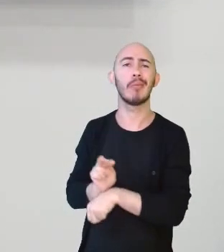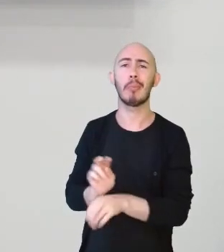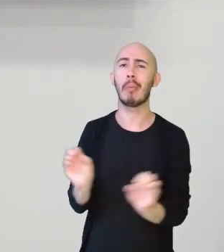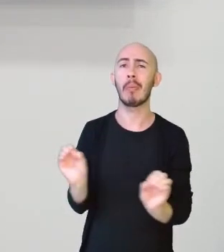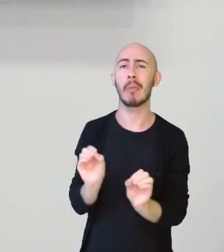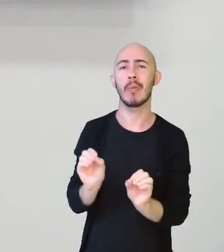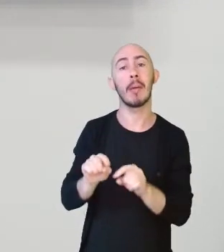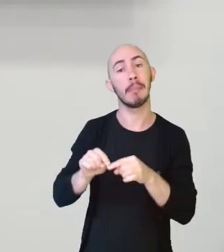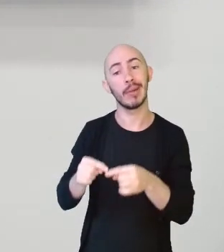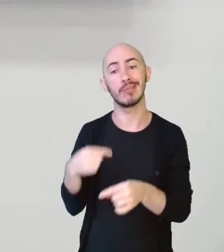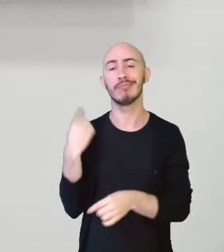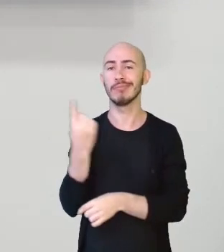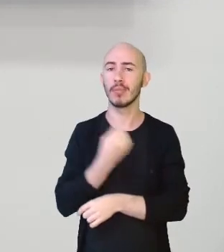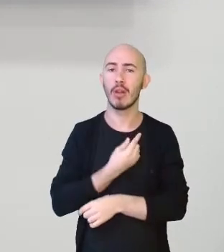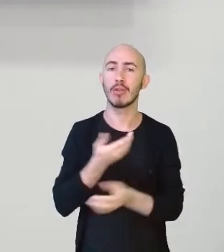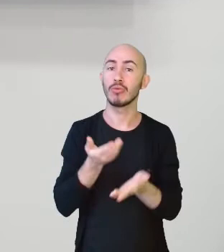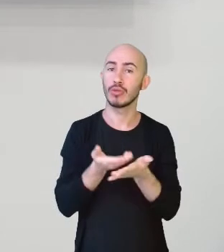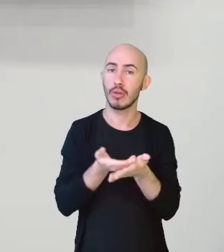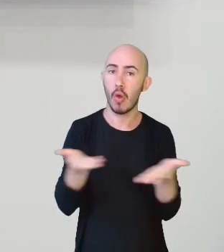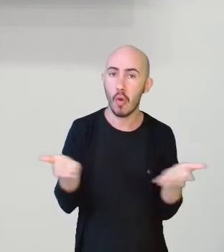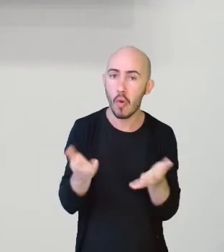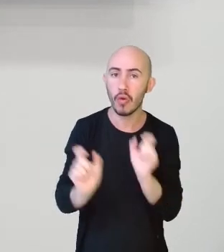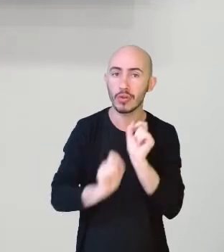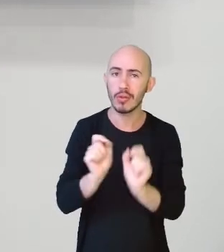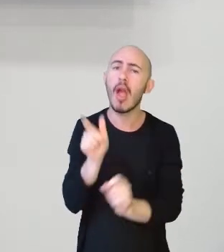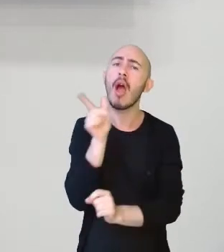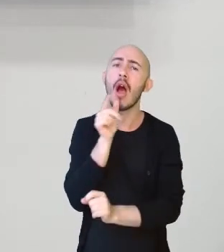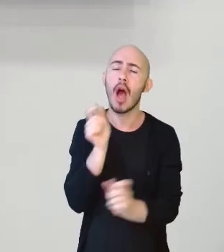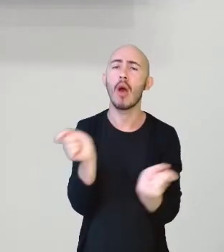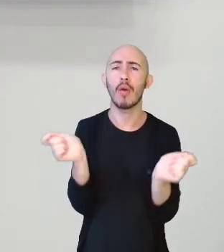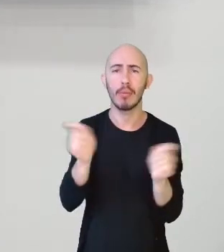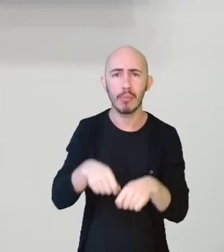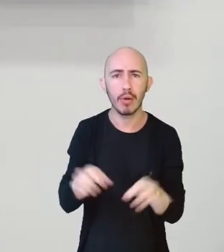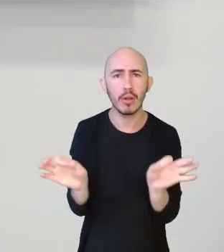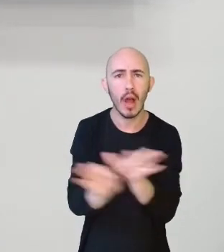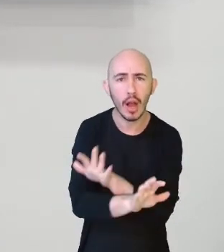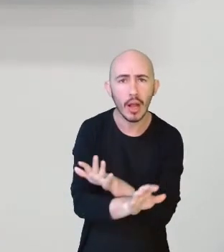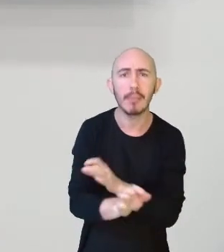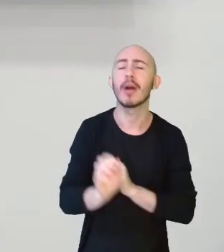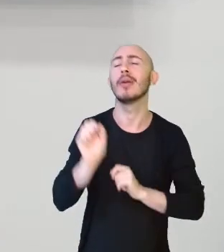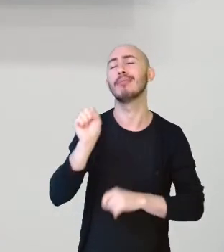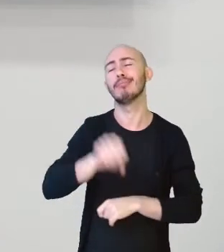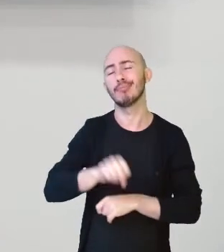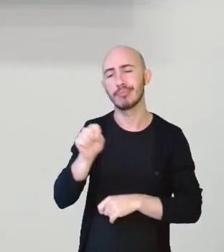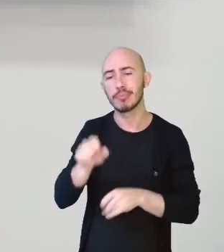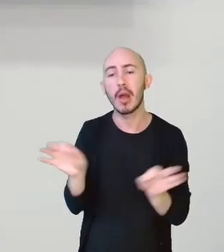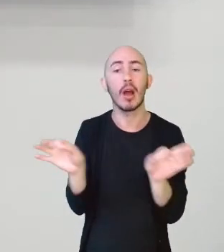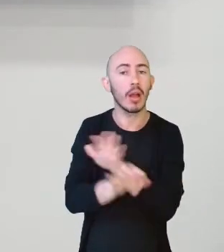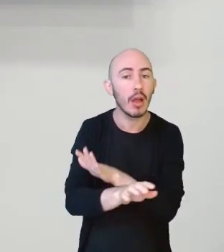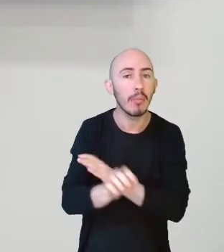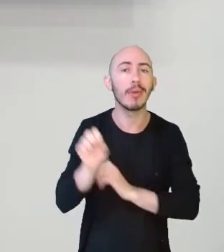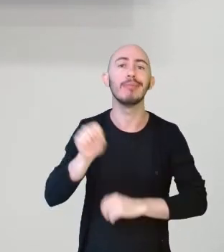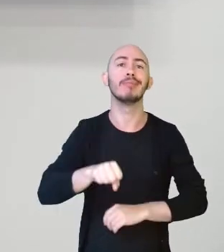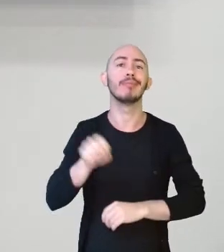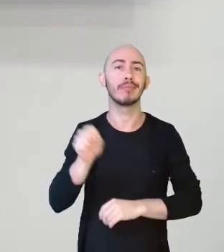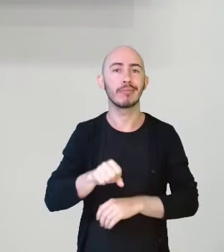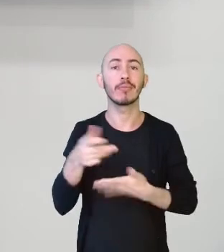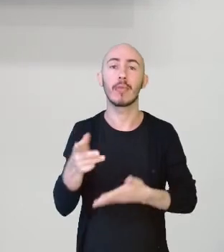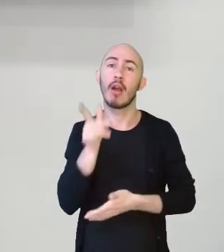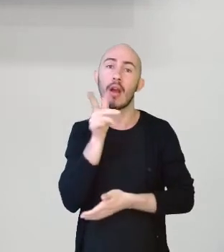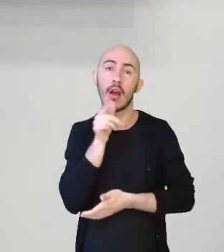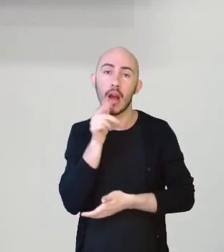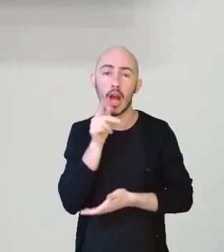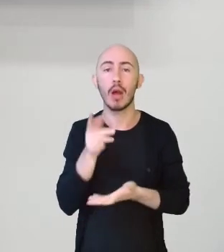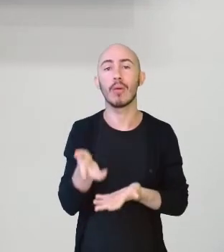Só que vamos ver hoje que a água pode ser sim um bem finito. Ela pode sim acabar, água potável, água pura, apropriada